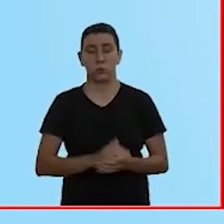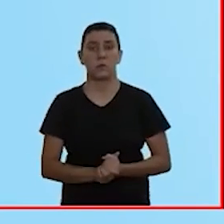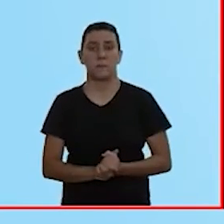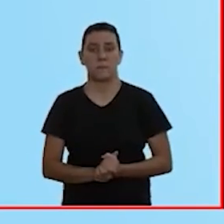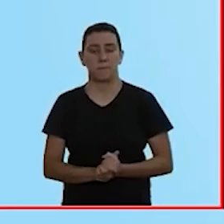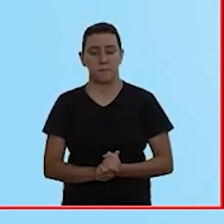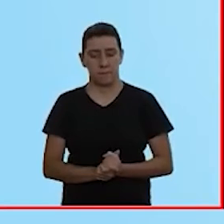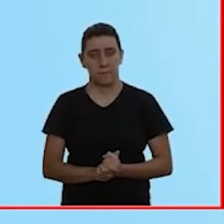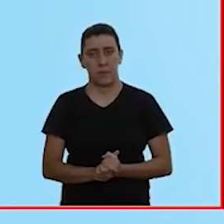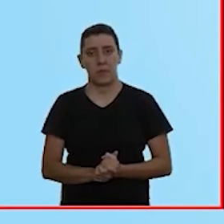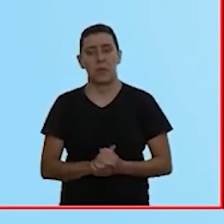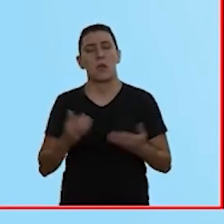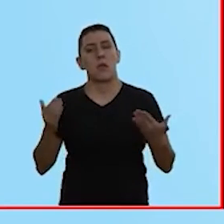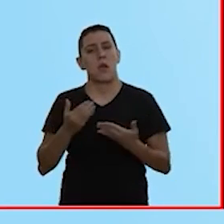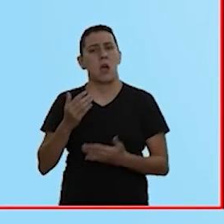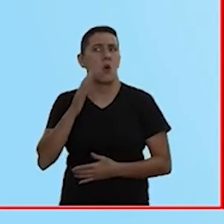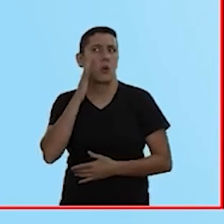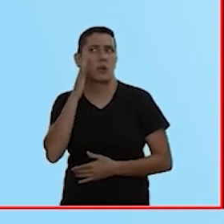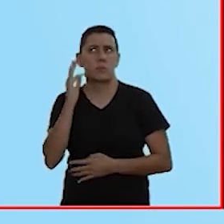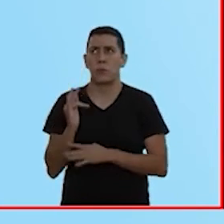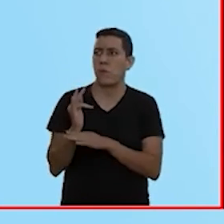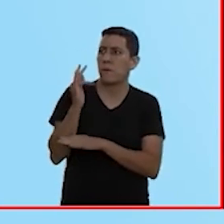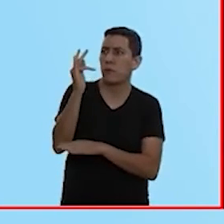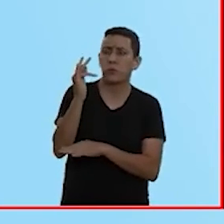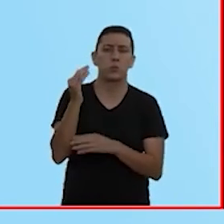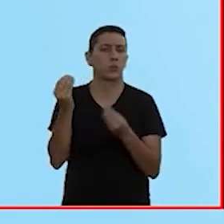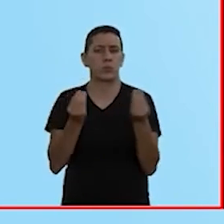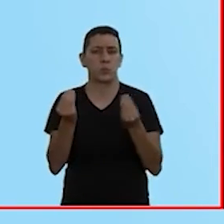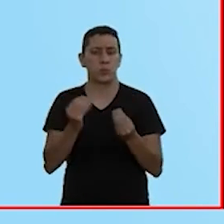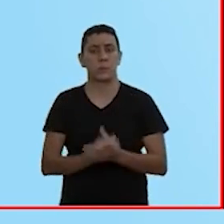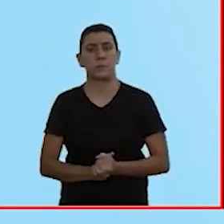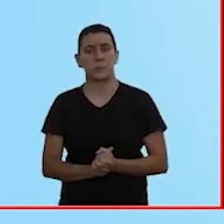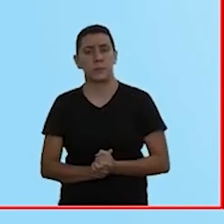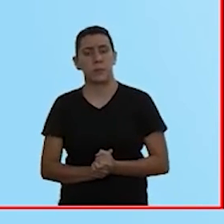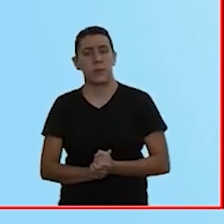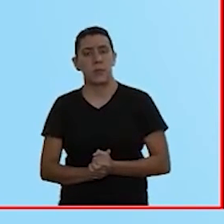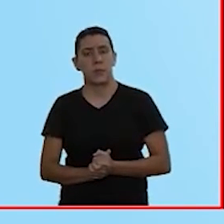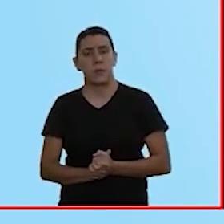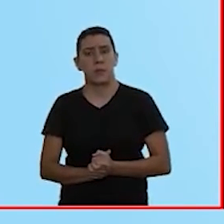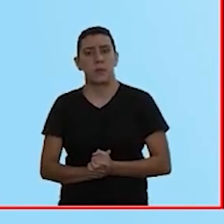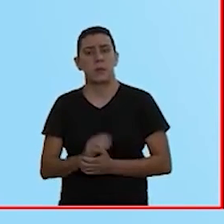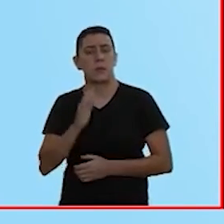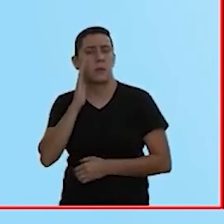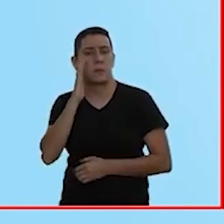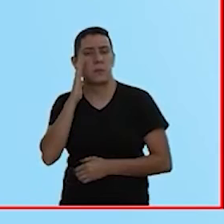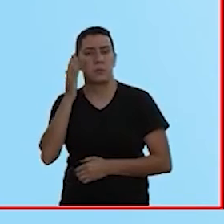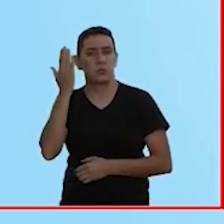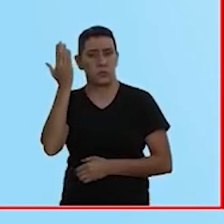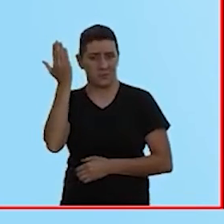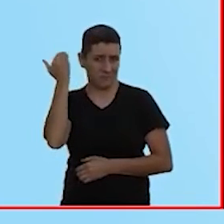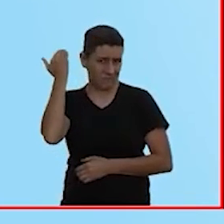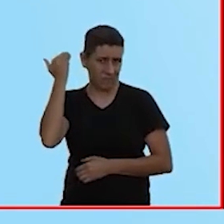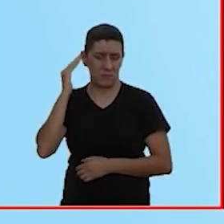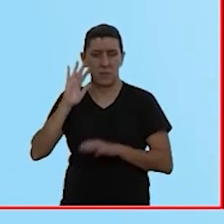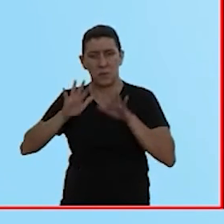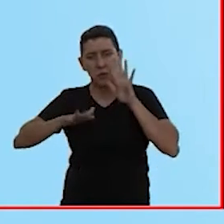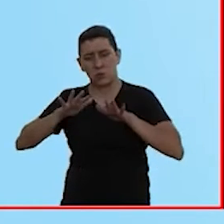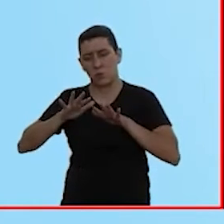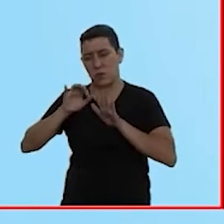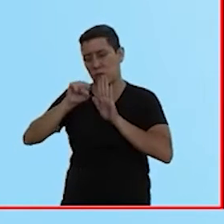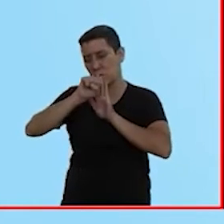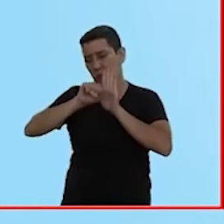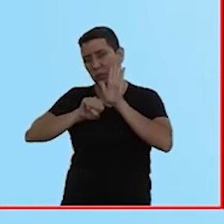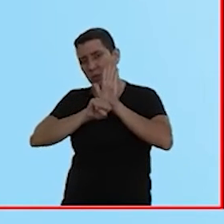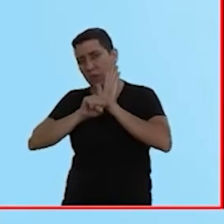sobre as tendências basicamente o efeito fotovoltaico foi foi observado no final do